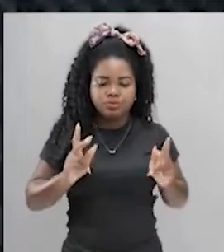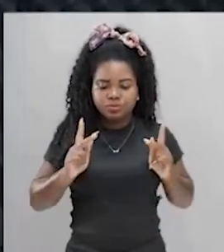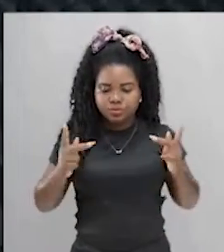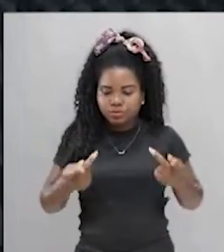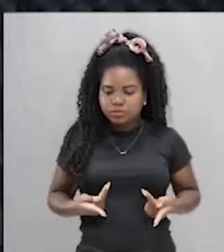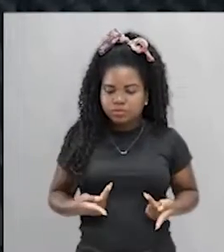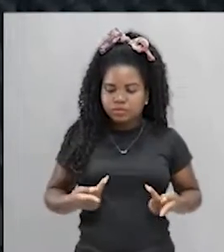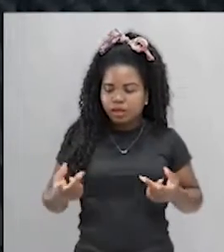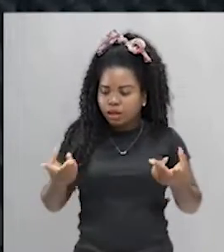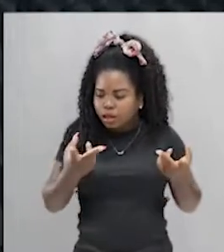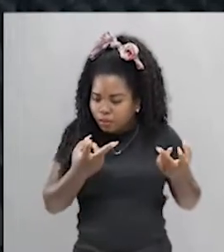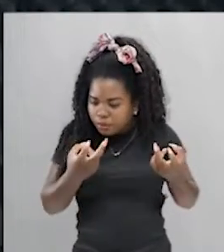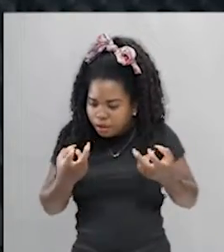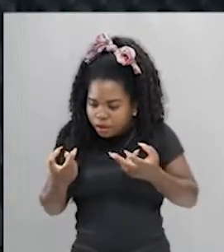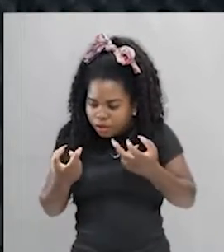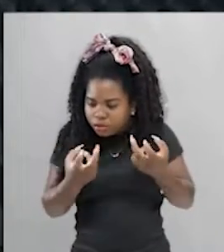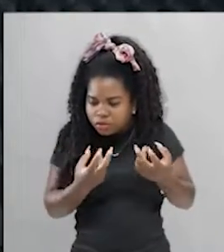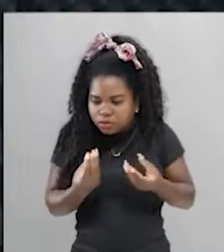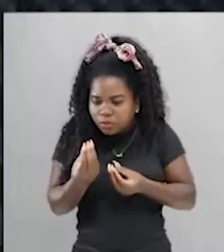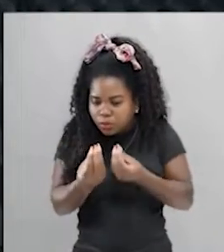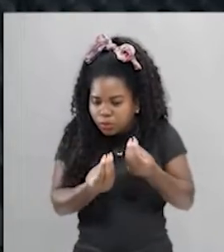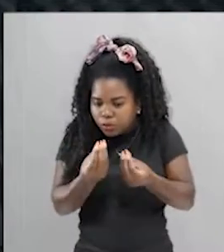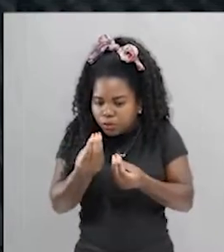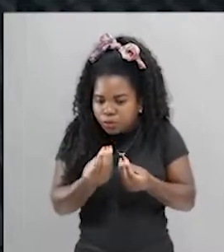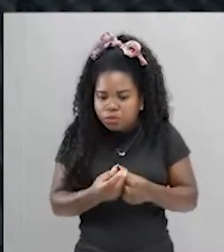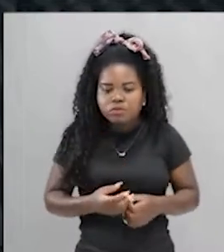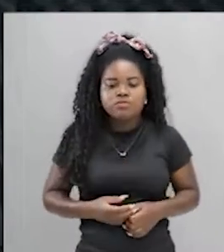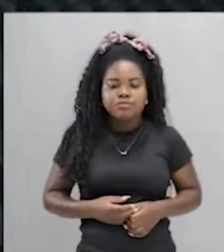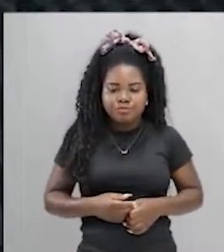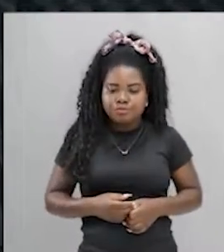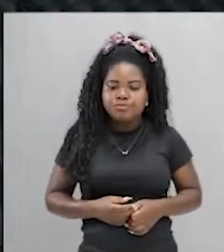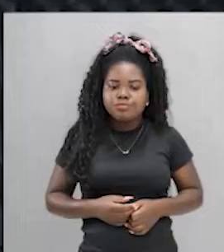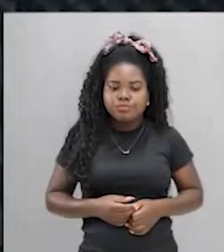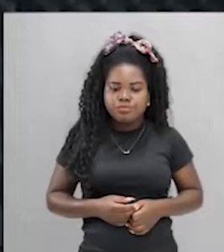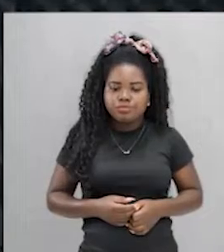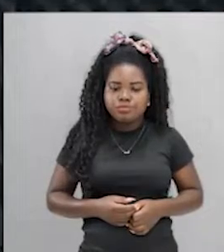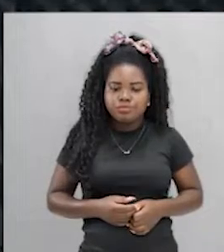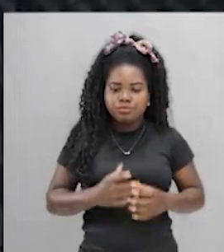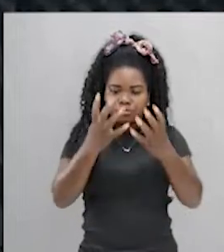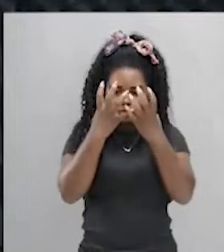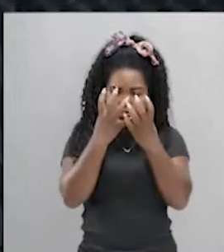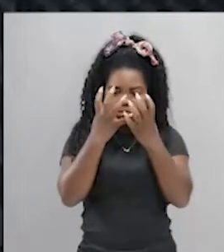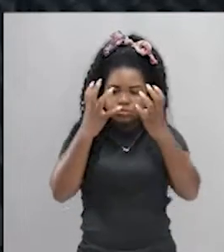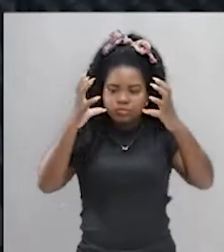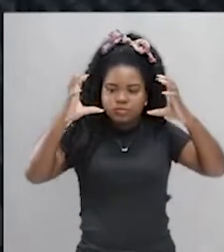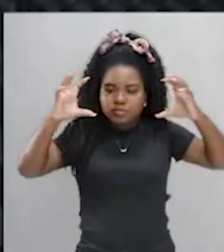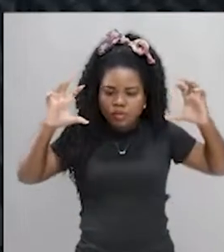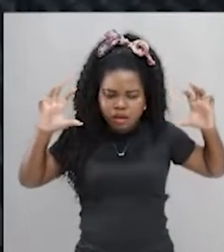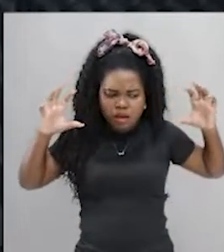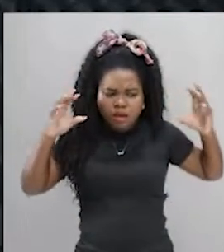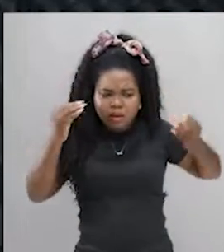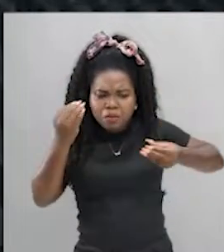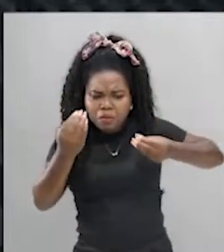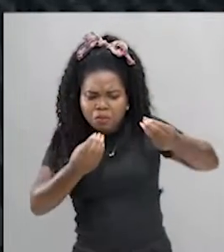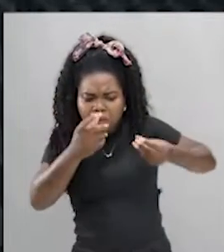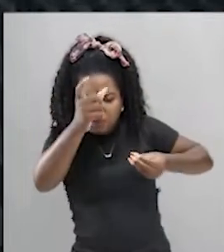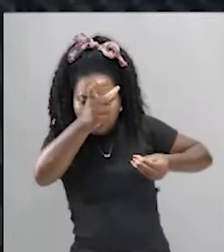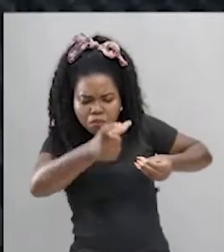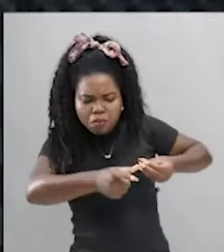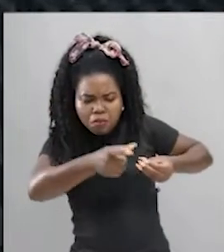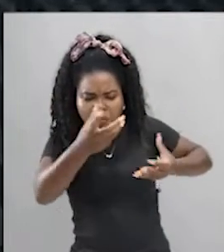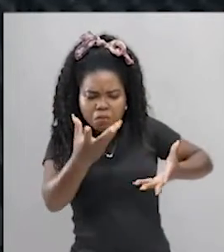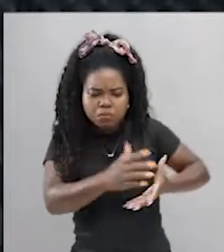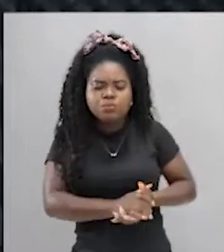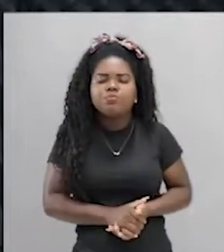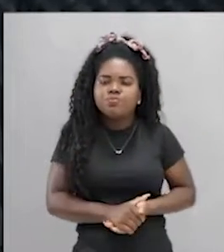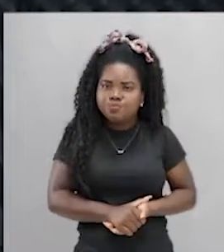se ver exatamente como ele é, sem máscaras, né? Com os sentimentos da pior maneira possível. É um tapa